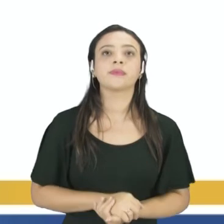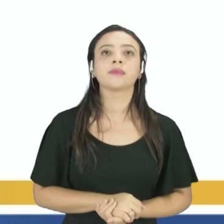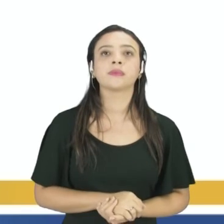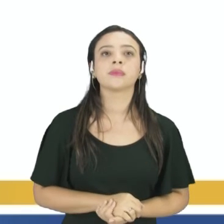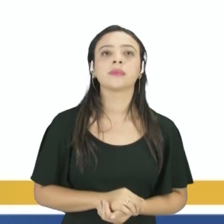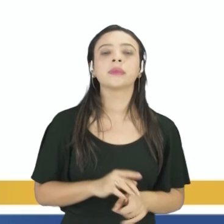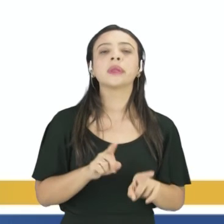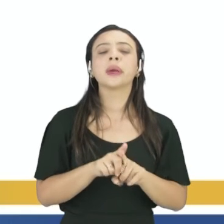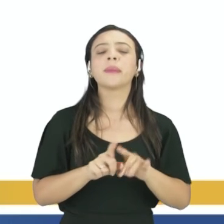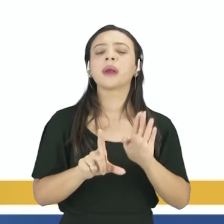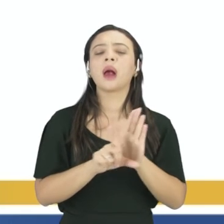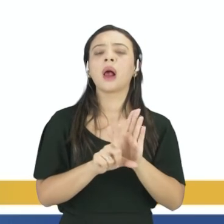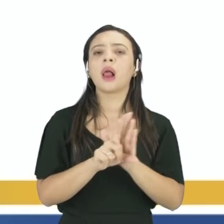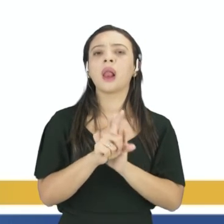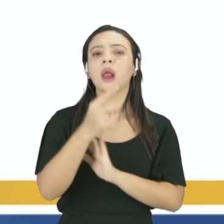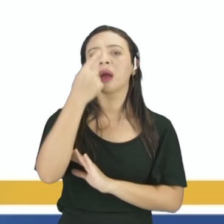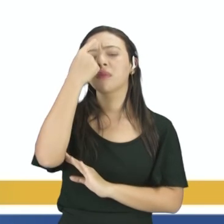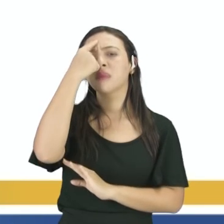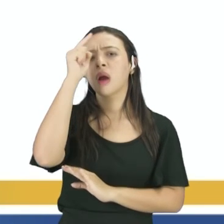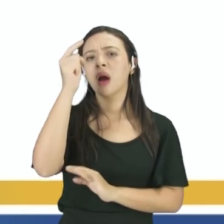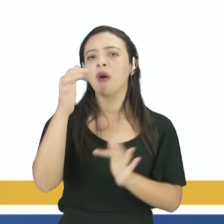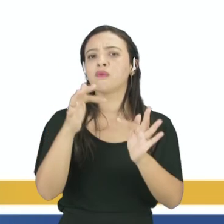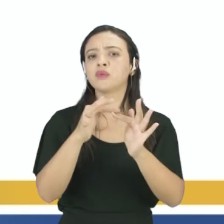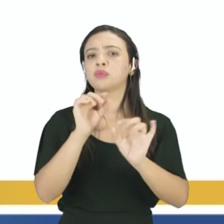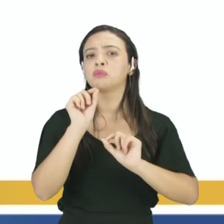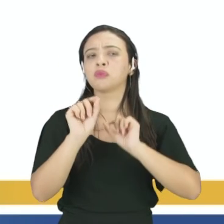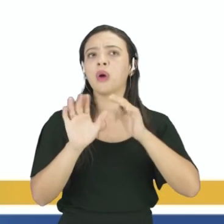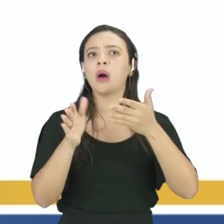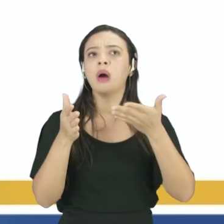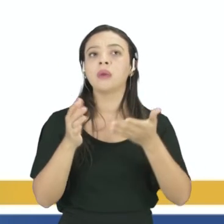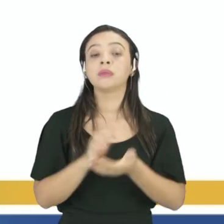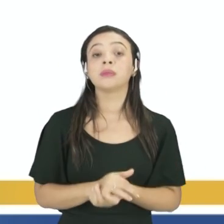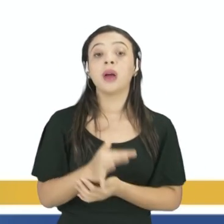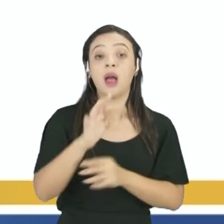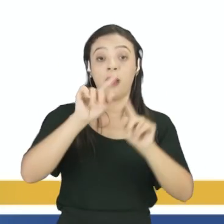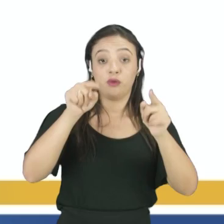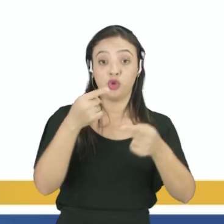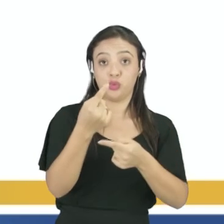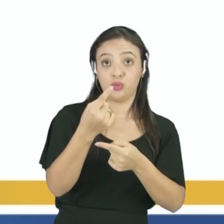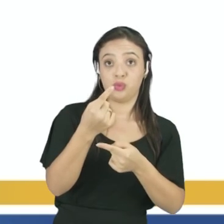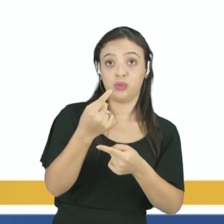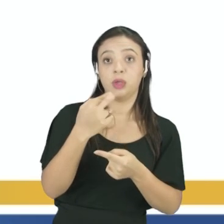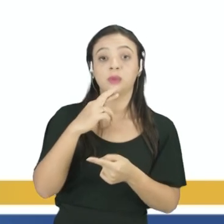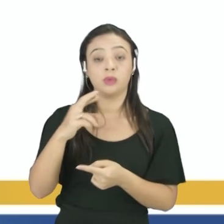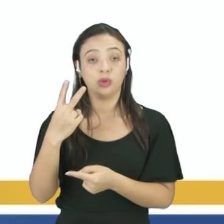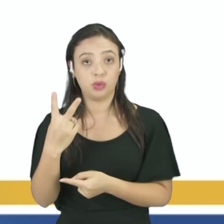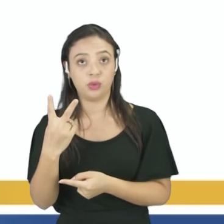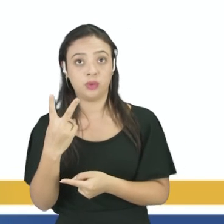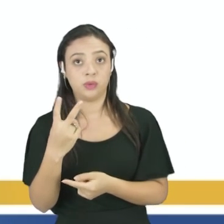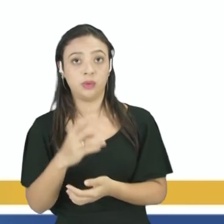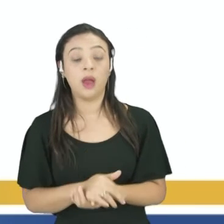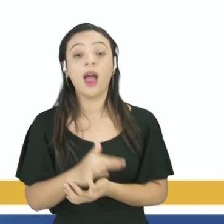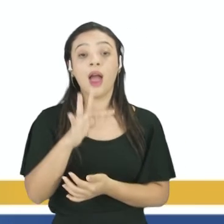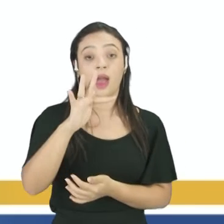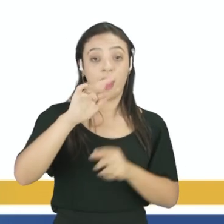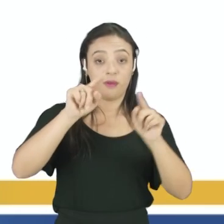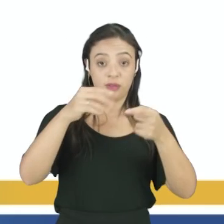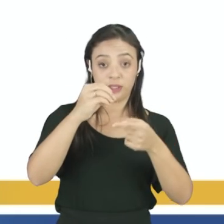seria a lei de formação? Vamos lá. Gente, o f de 1 dá 2, o f de 2 dá 4, o f de 0 dá